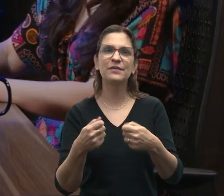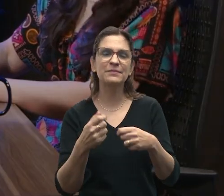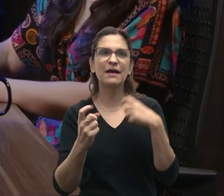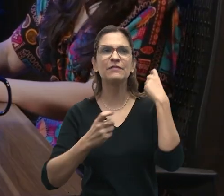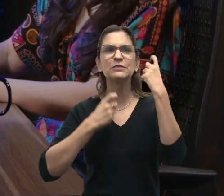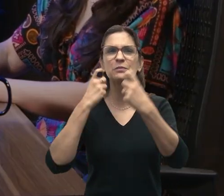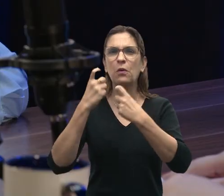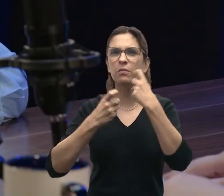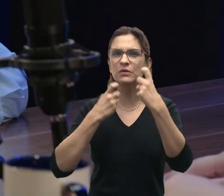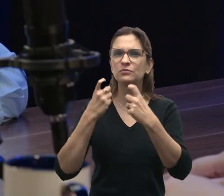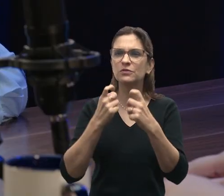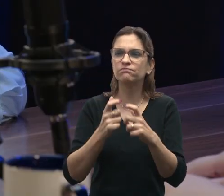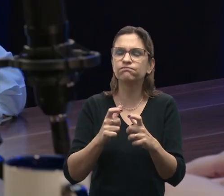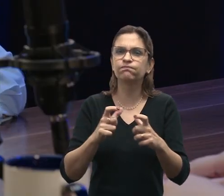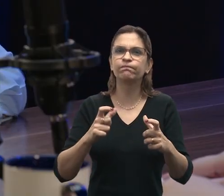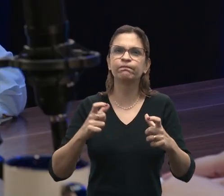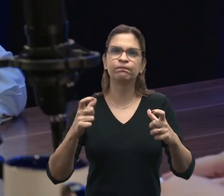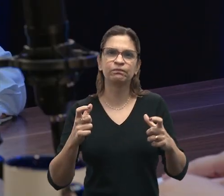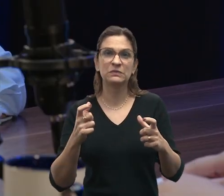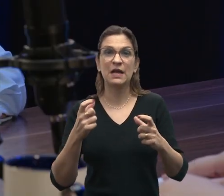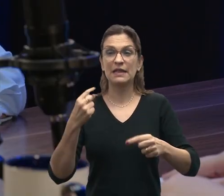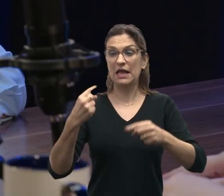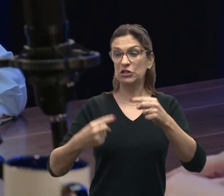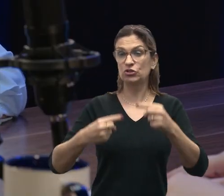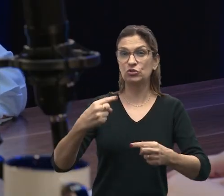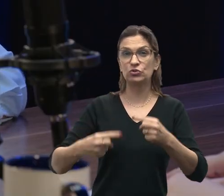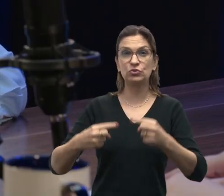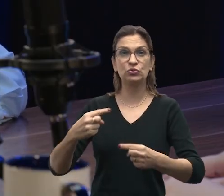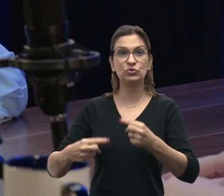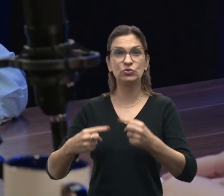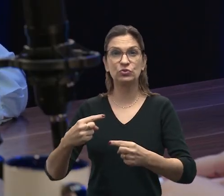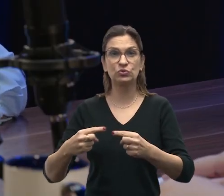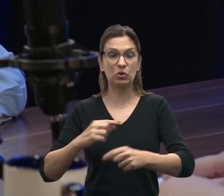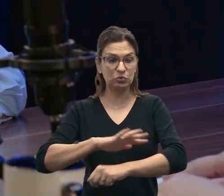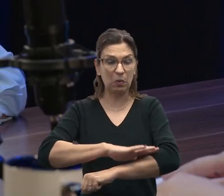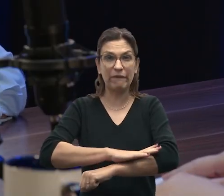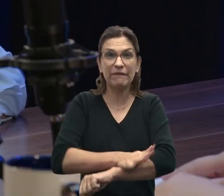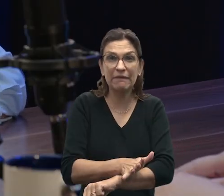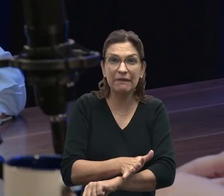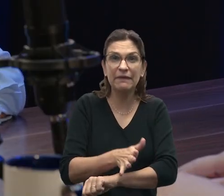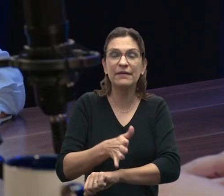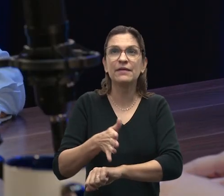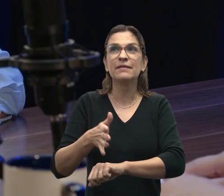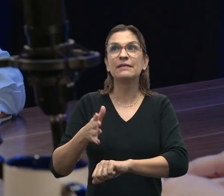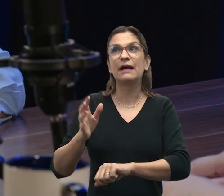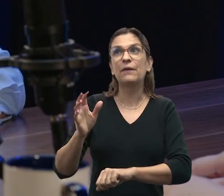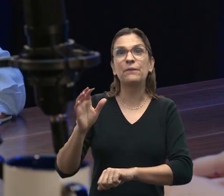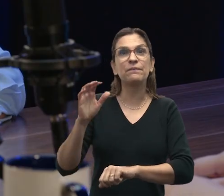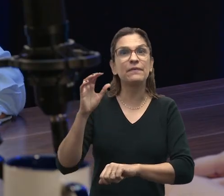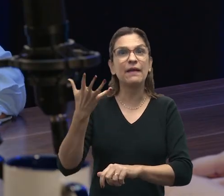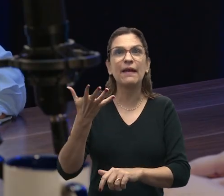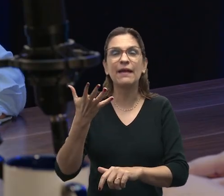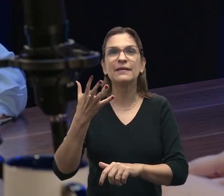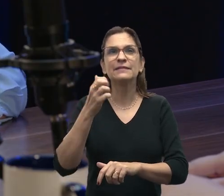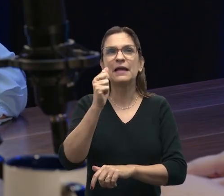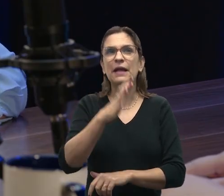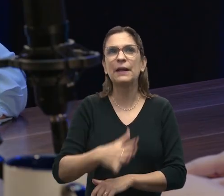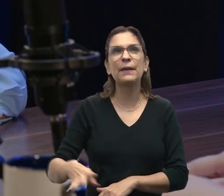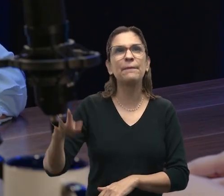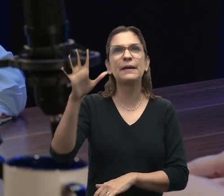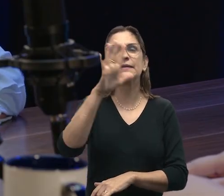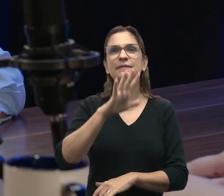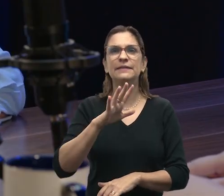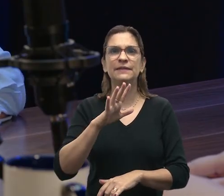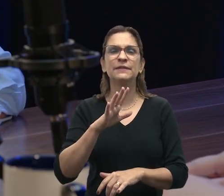Mas, assim, você já se envolve nas discussões sobre o problema do racismo na sociedade brasileira, e aí eu conheci o Grupo